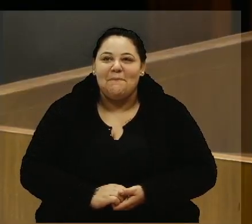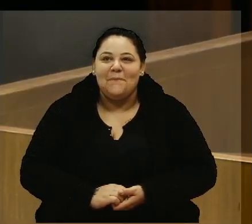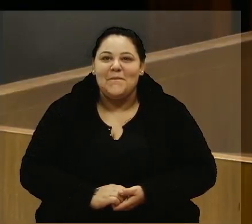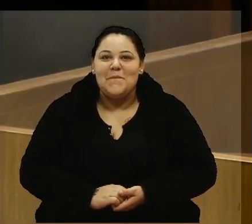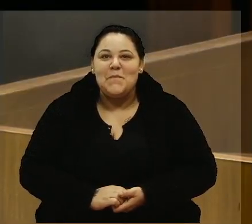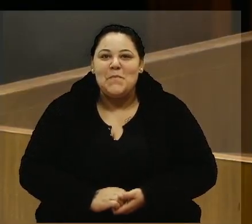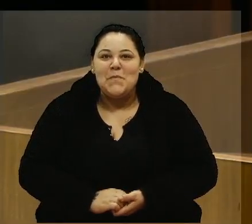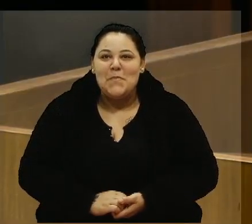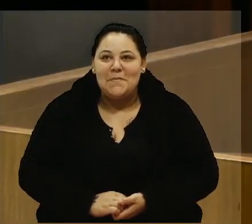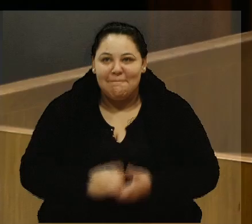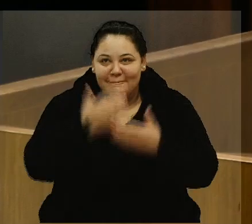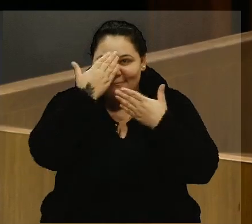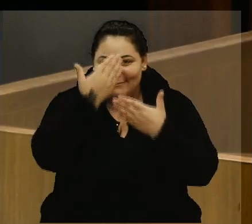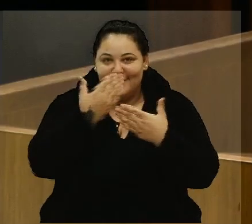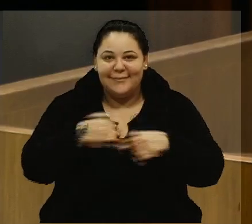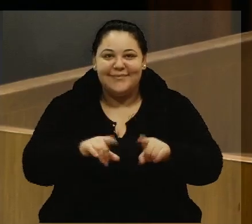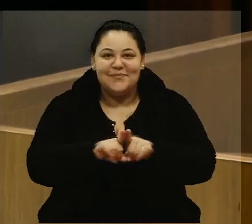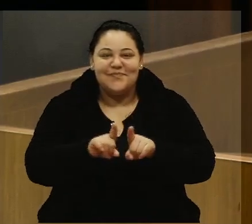E agradeço.